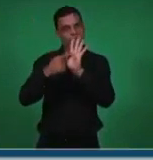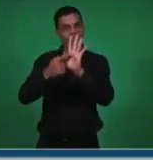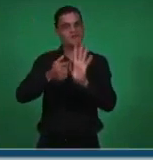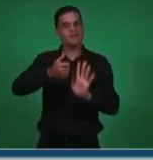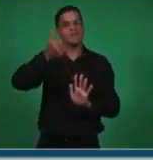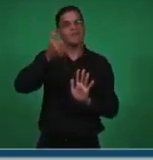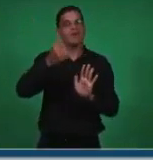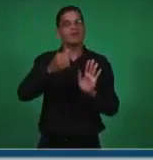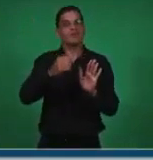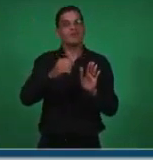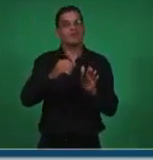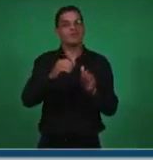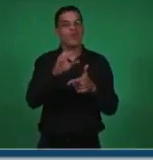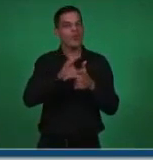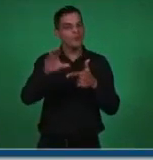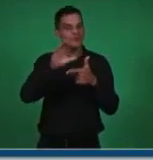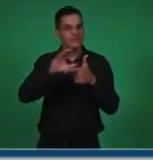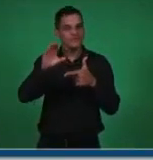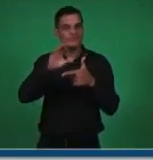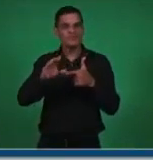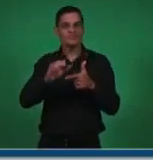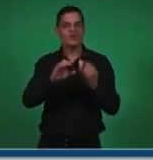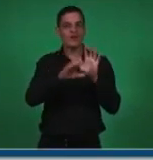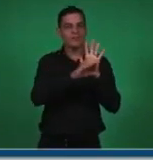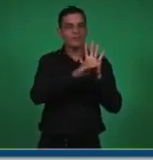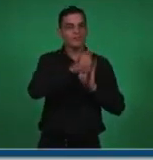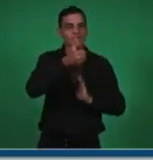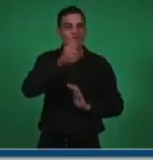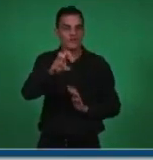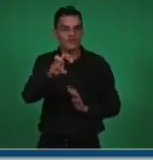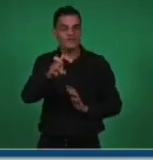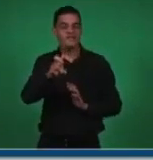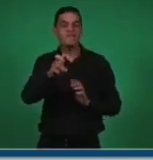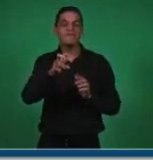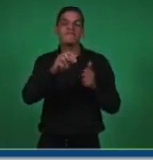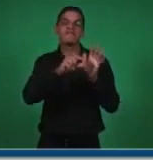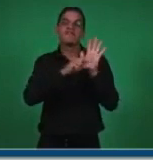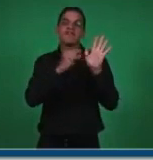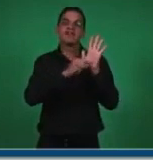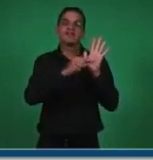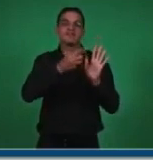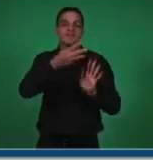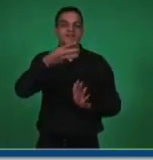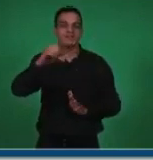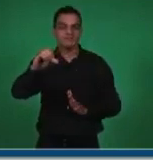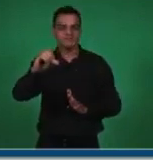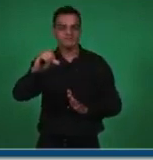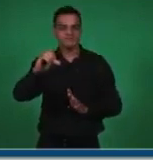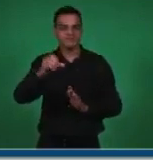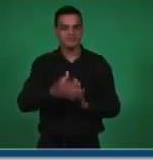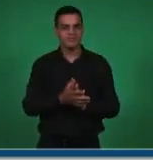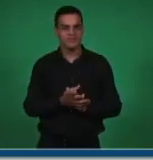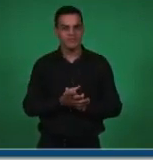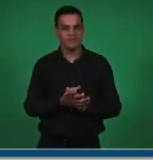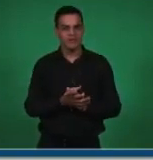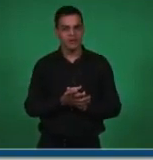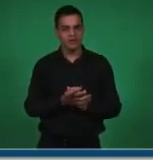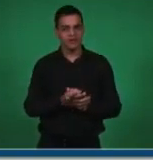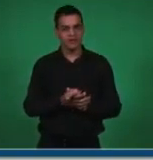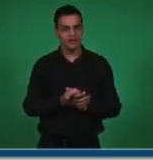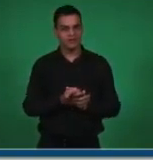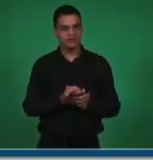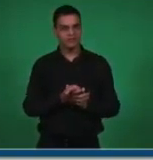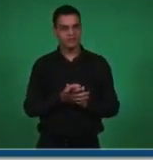capítulo 15, verso 39. Olha que interessante que o Senhor lhe fala. A palavra do Senhor fala assim: nem toda a carne é uma mesma